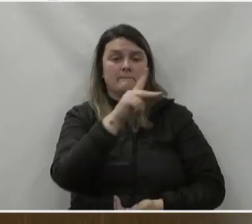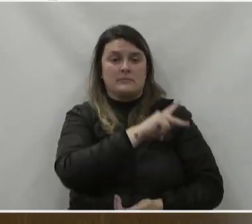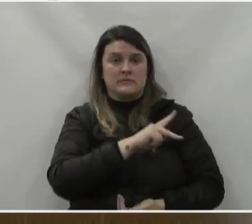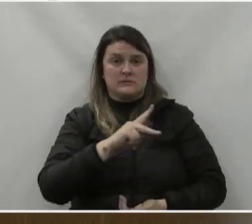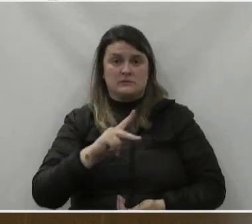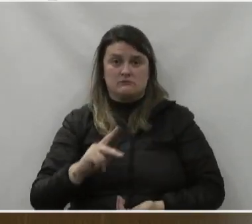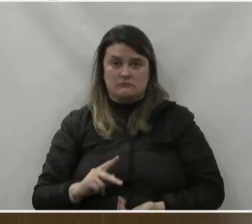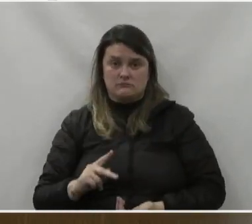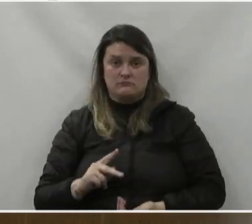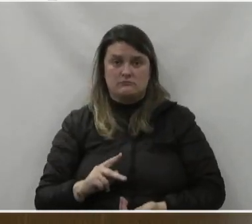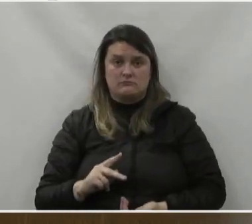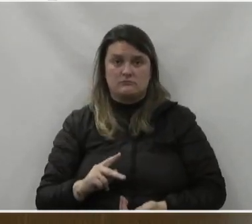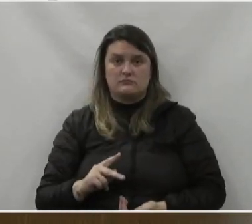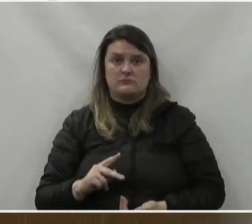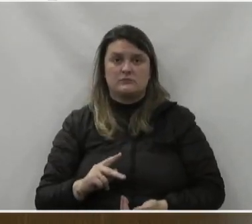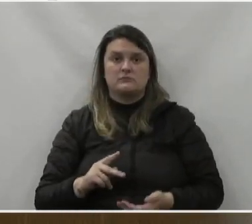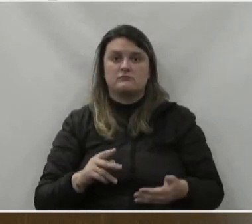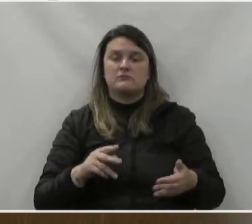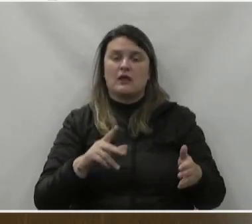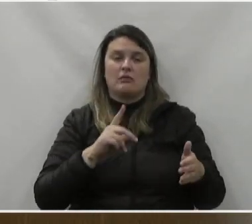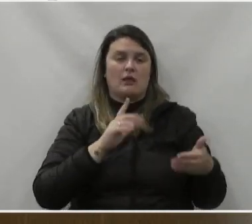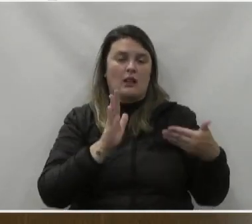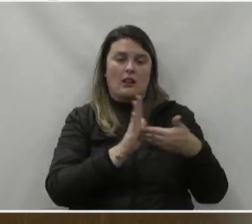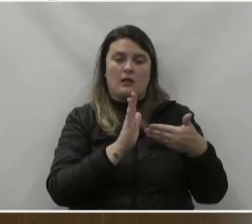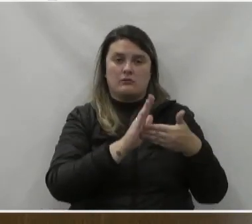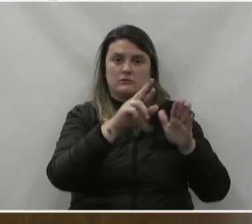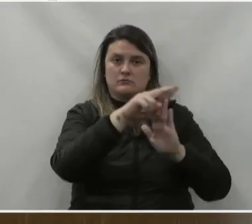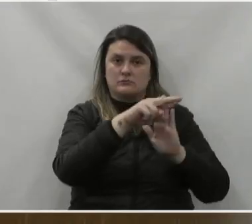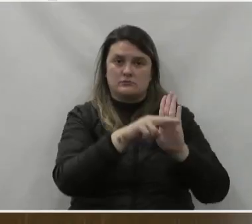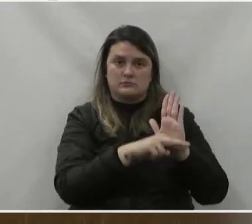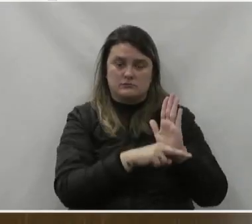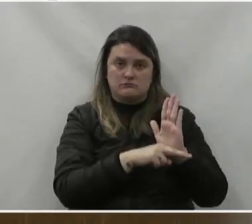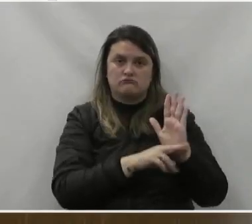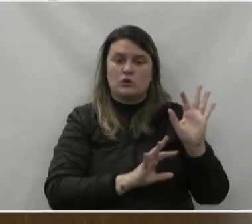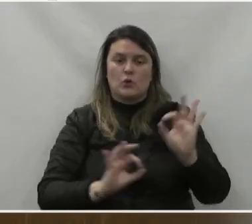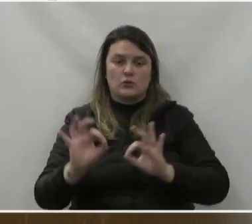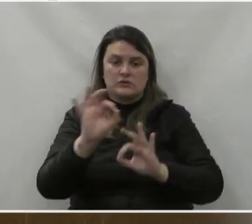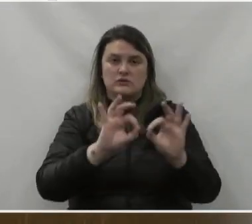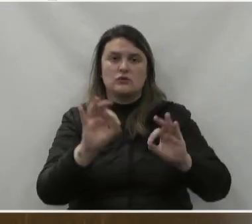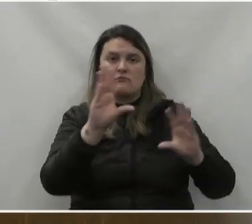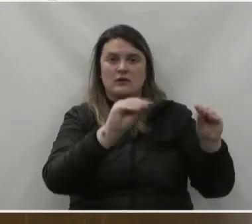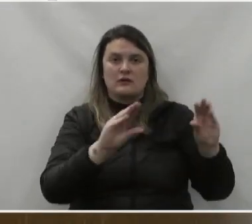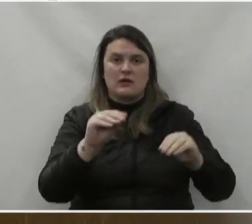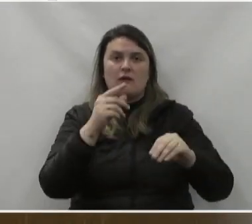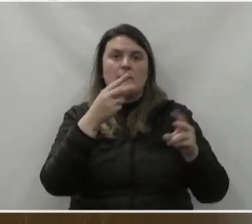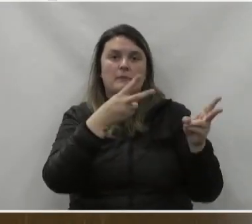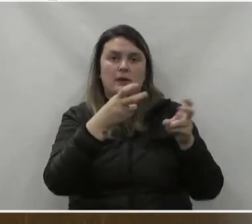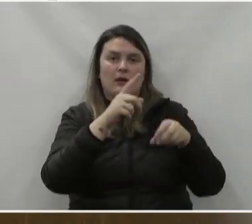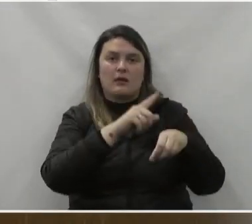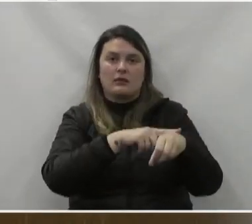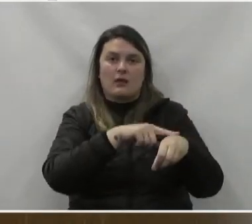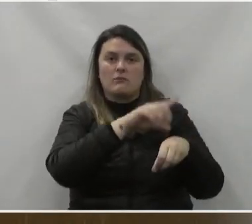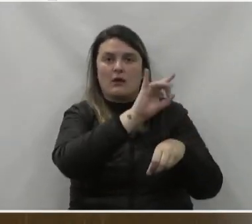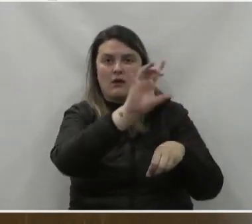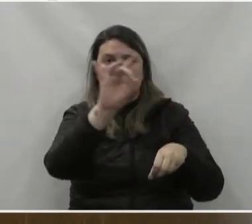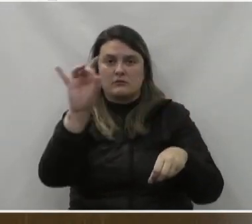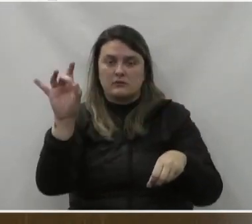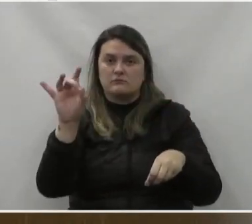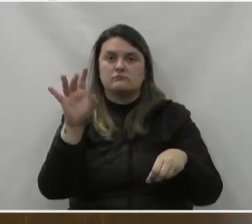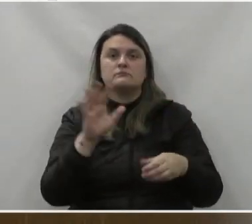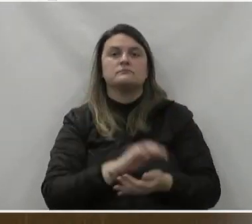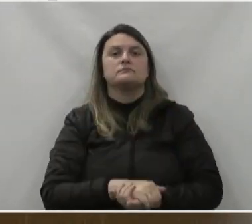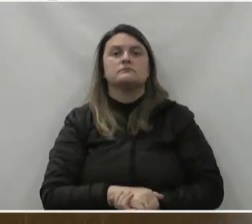atuou estritamente dentro dos limites regimentais, organizou as falas, observou os tempos previstos, impediu